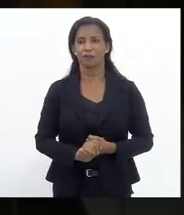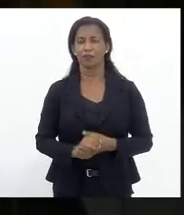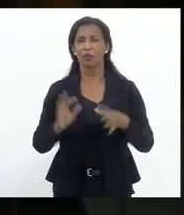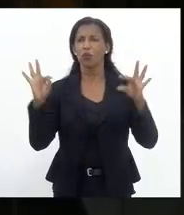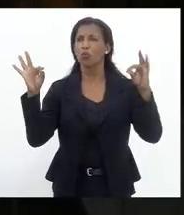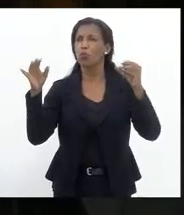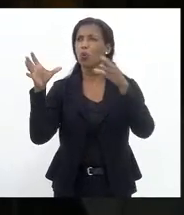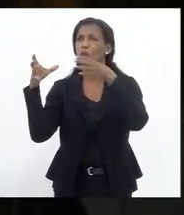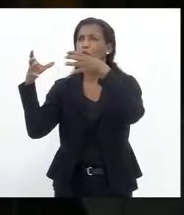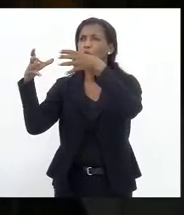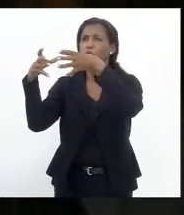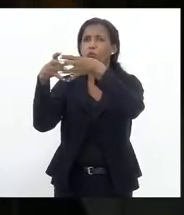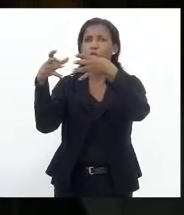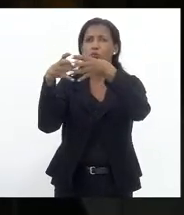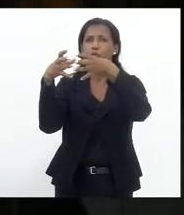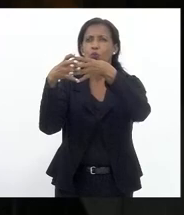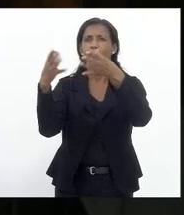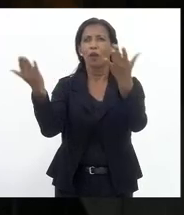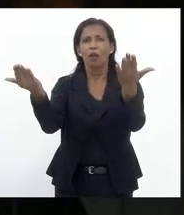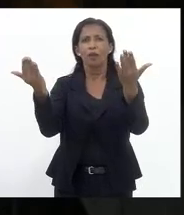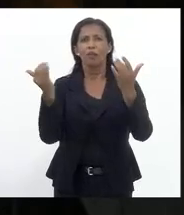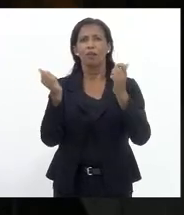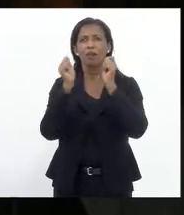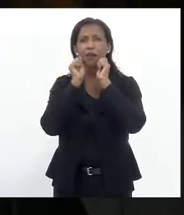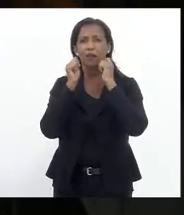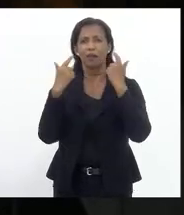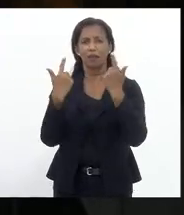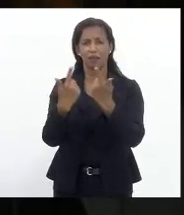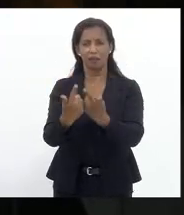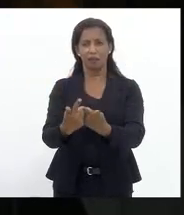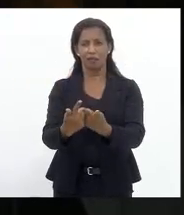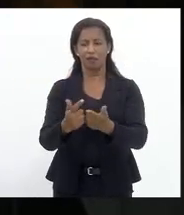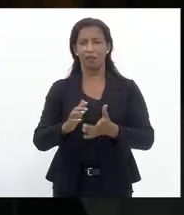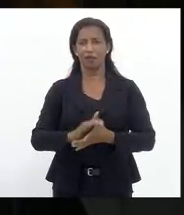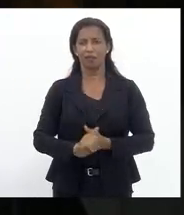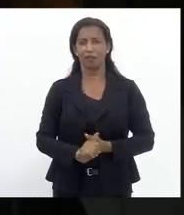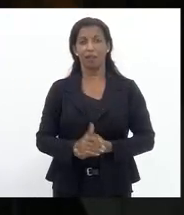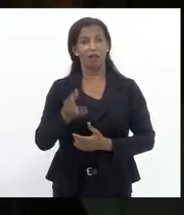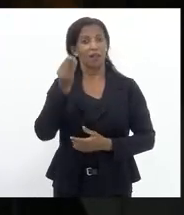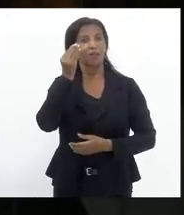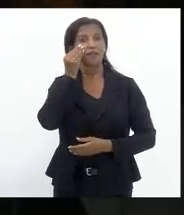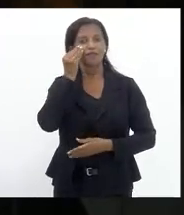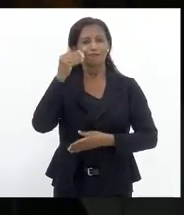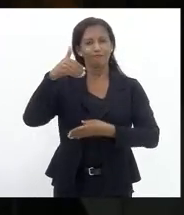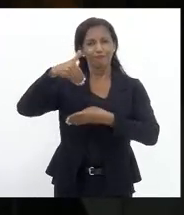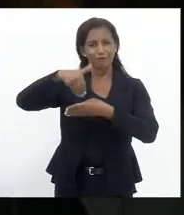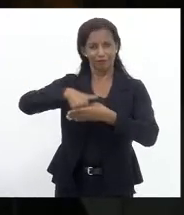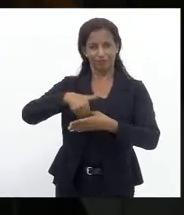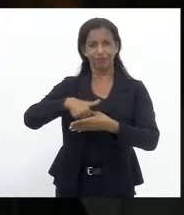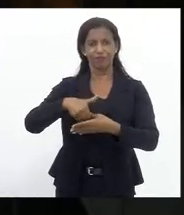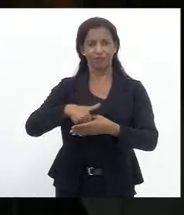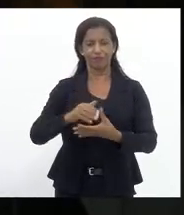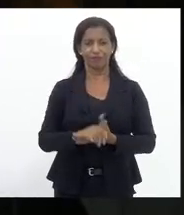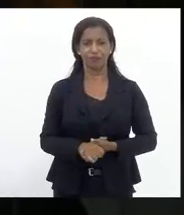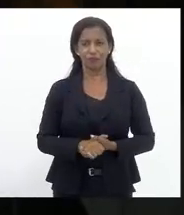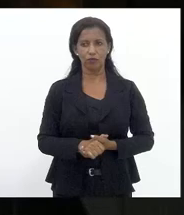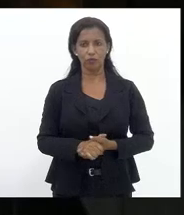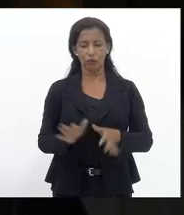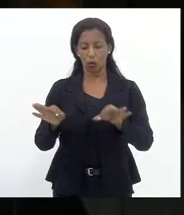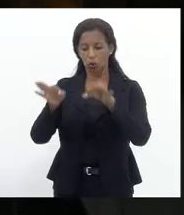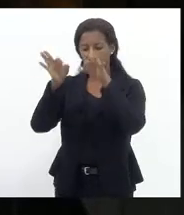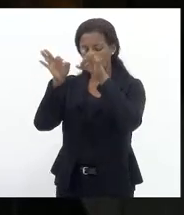todo o grupo que vem à Assembleia assistir à votação do